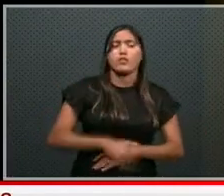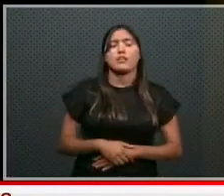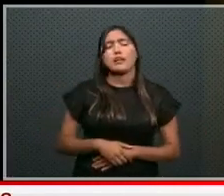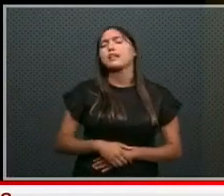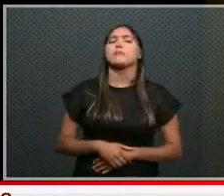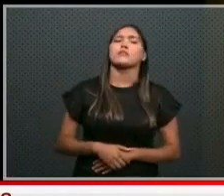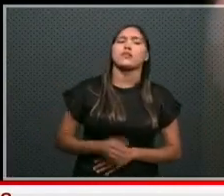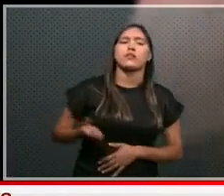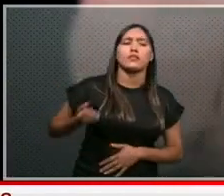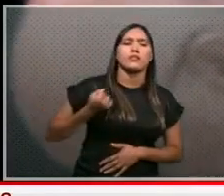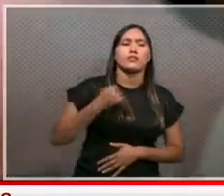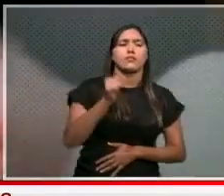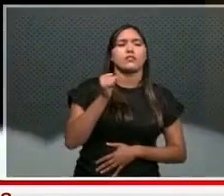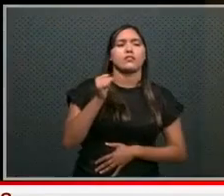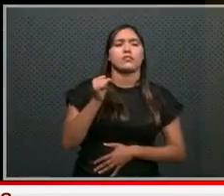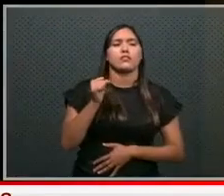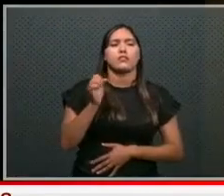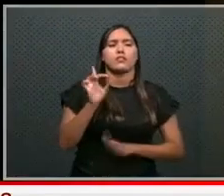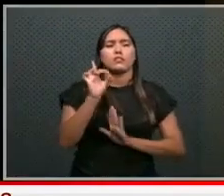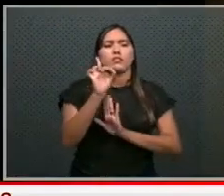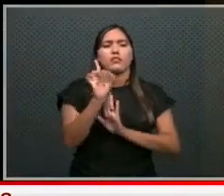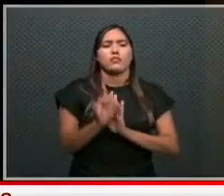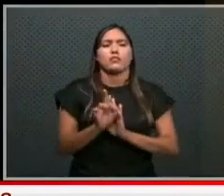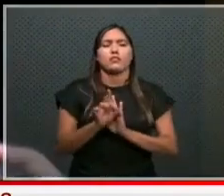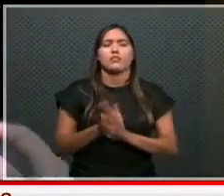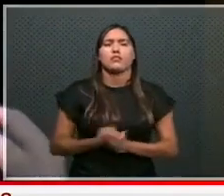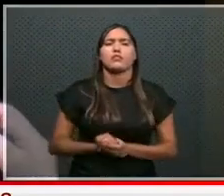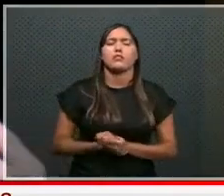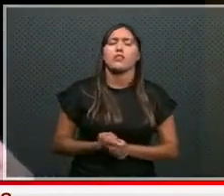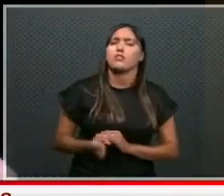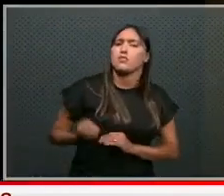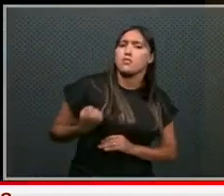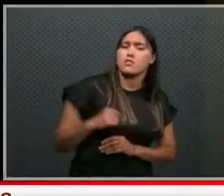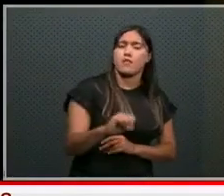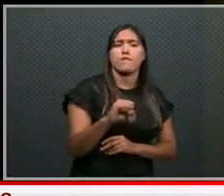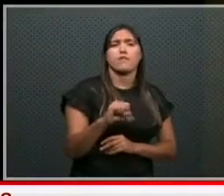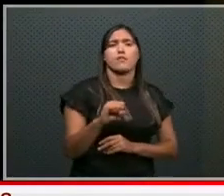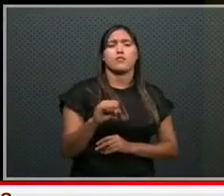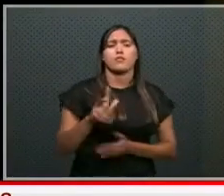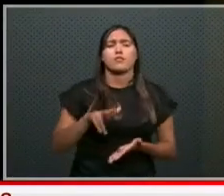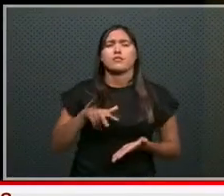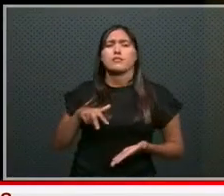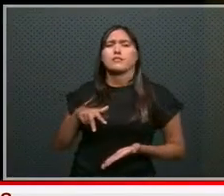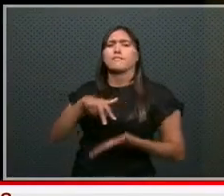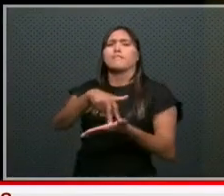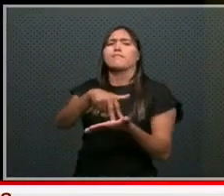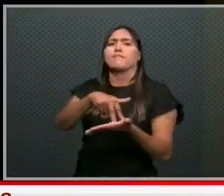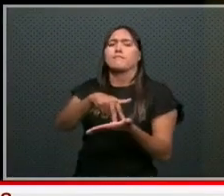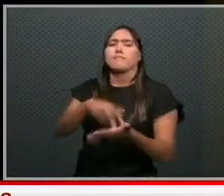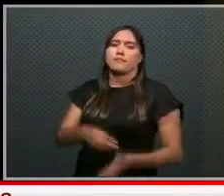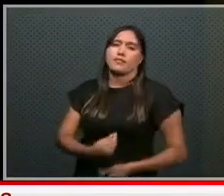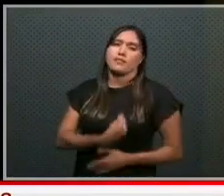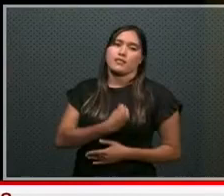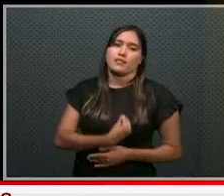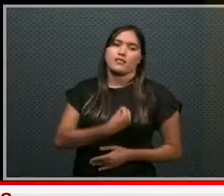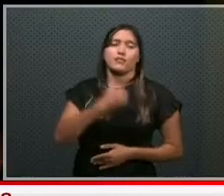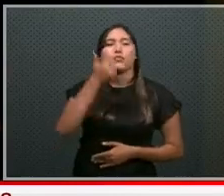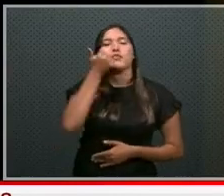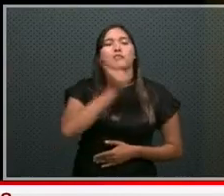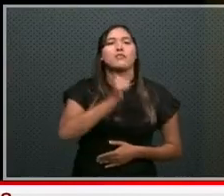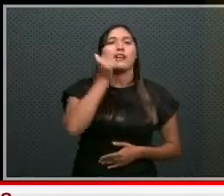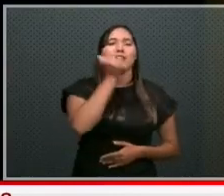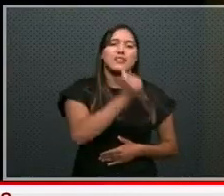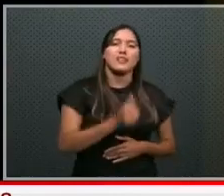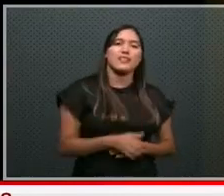da Amazônia e seus povos em defesa dos direitos em defesa do protagonismo e da vida das mulheres